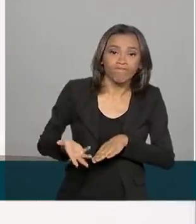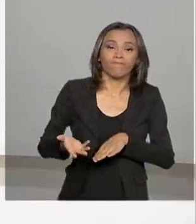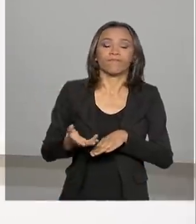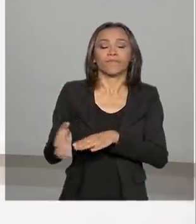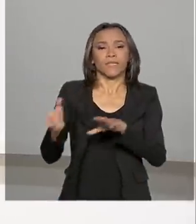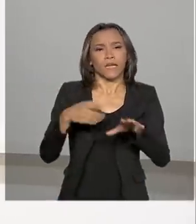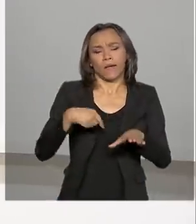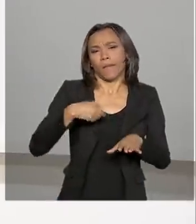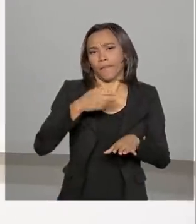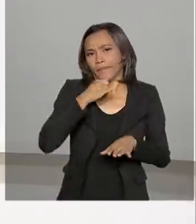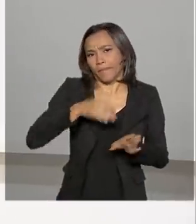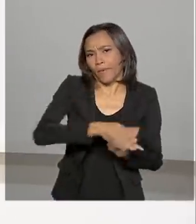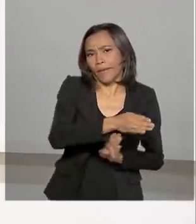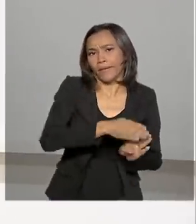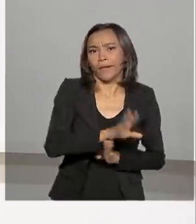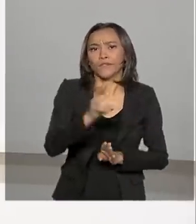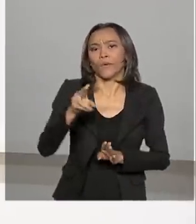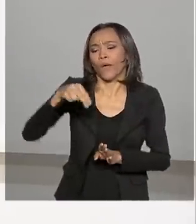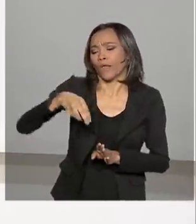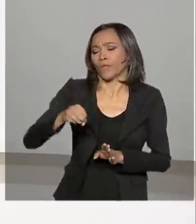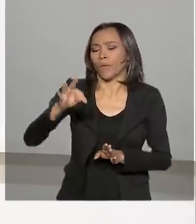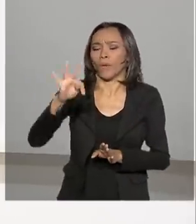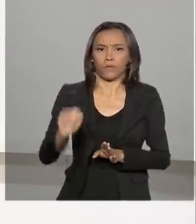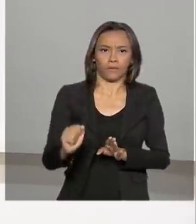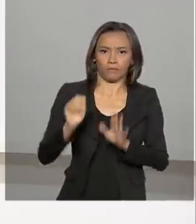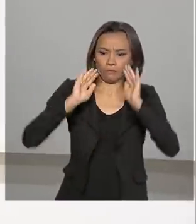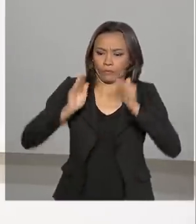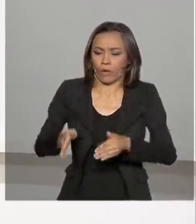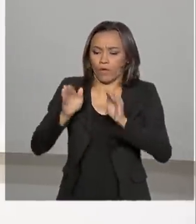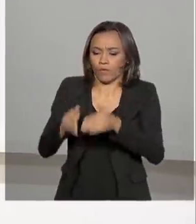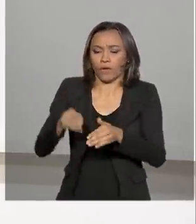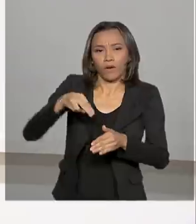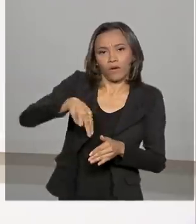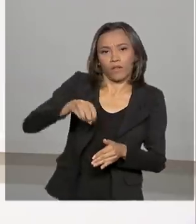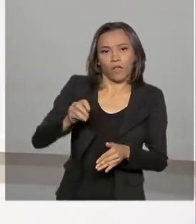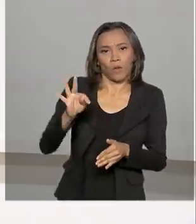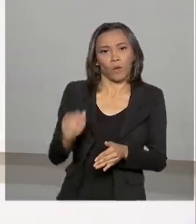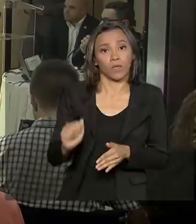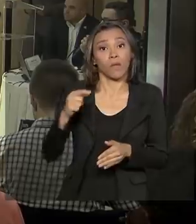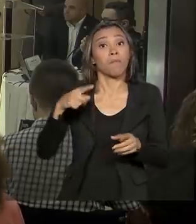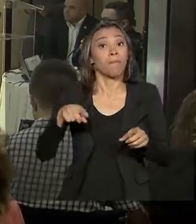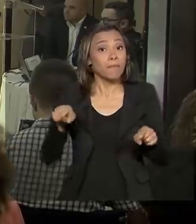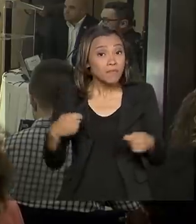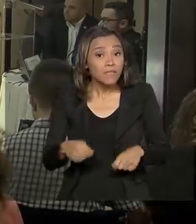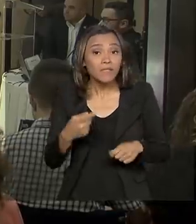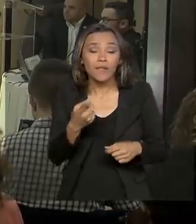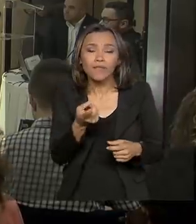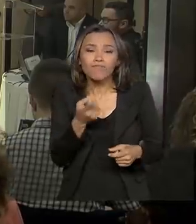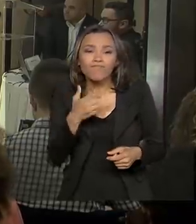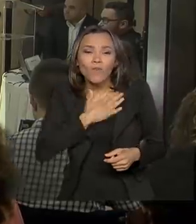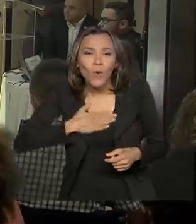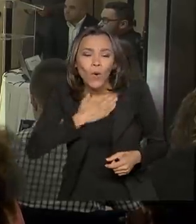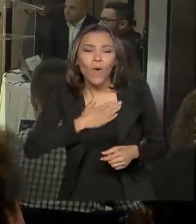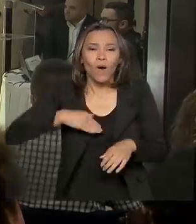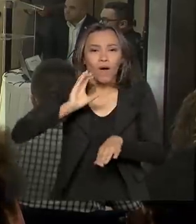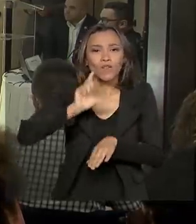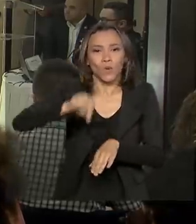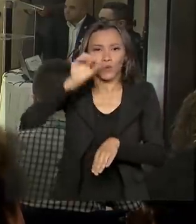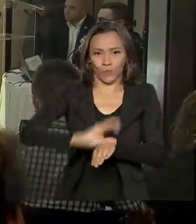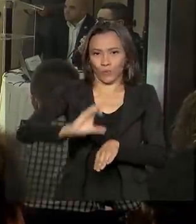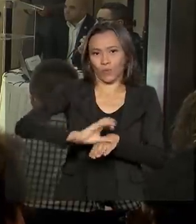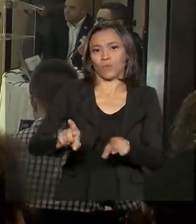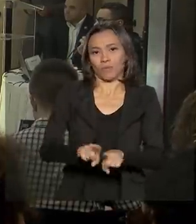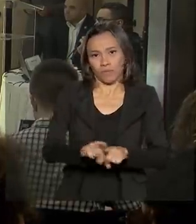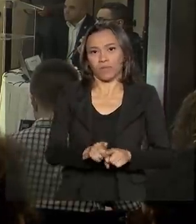a ir atrás apenas da nota de corte. É importante ele também ter uma afinidade com o curso. Neste ano, o Enem começa a